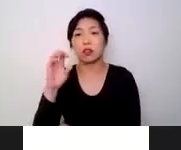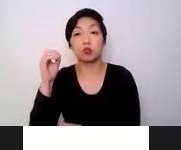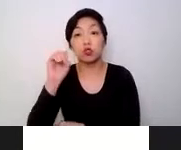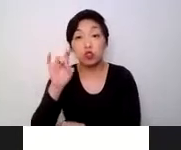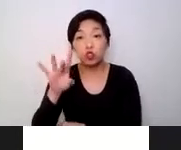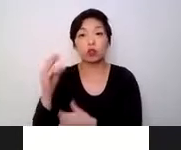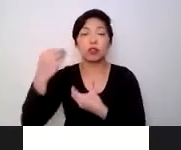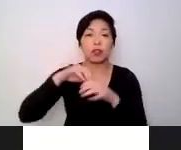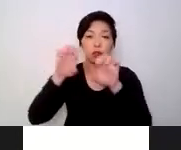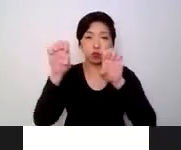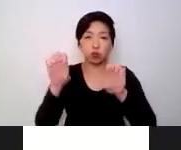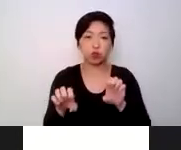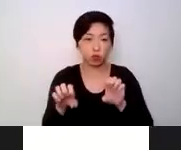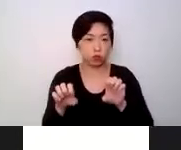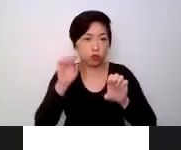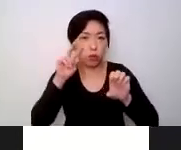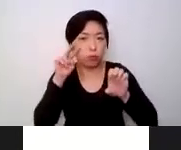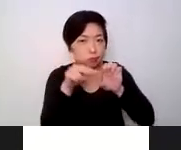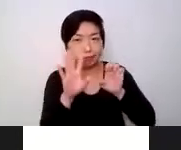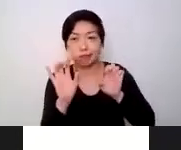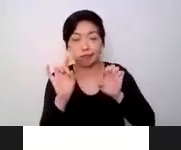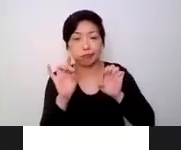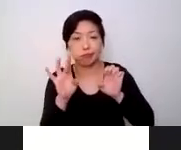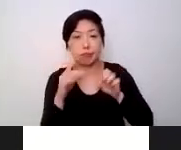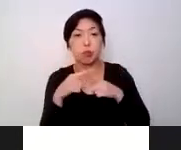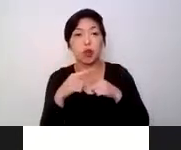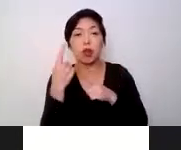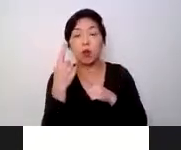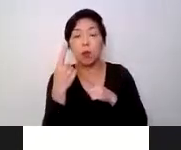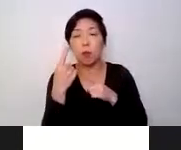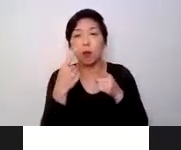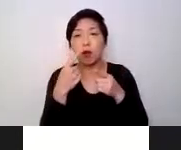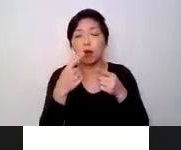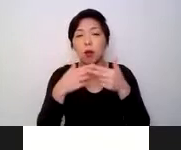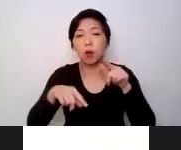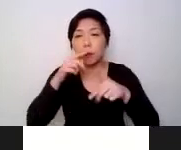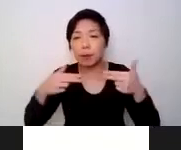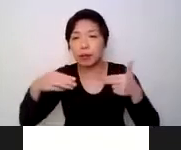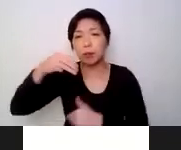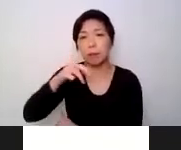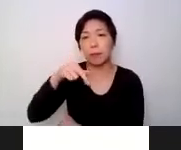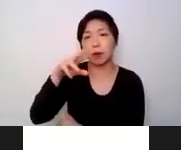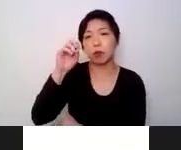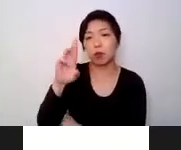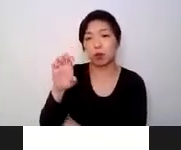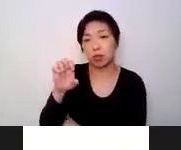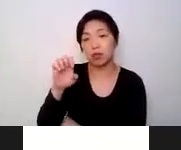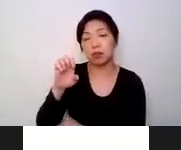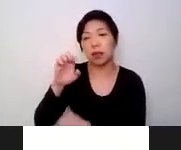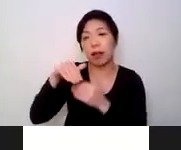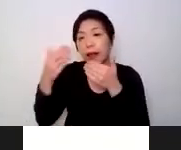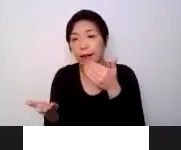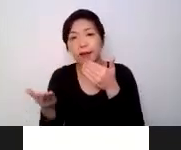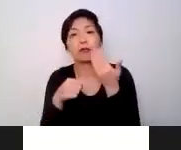está mostrando na foto somente porque uma das placas se soltou uma das placas do mármore então a gente consegue ver